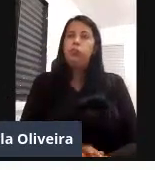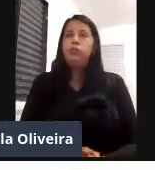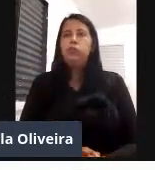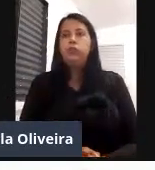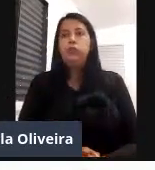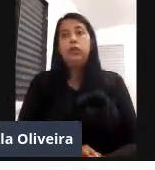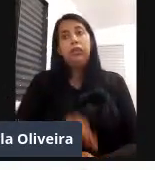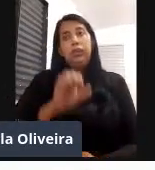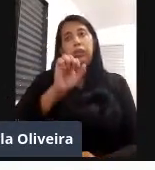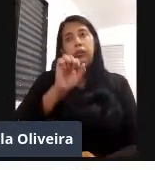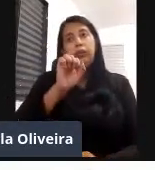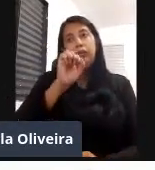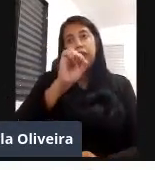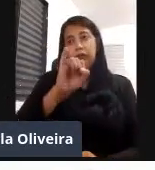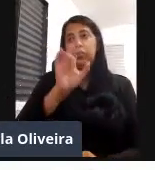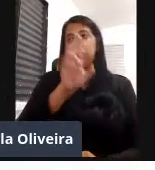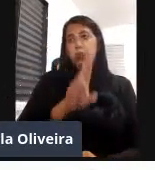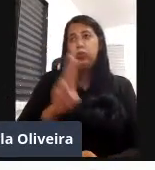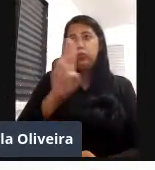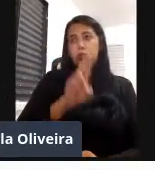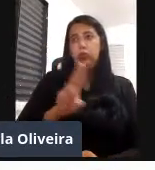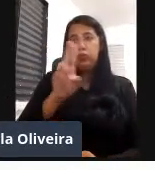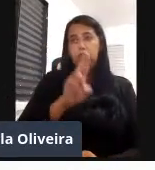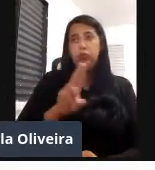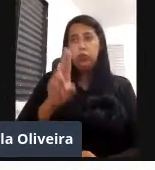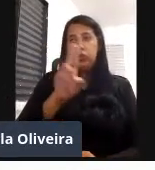operadores, a busca fica muito geral.